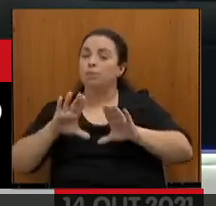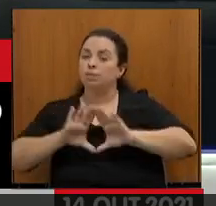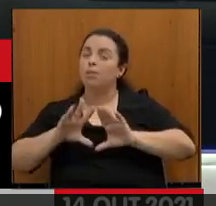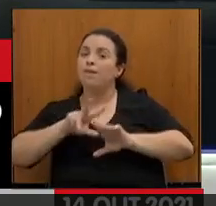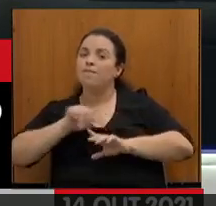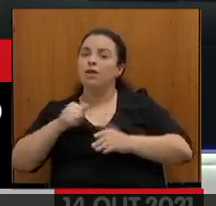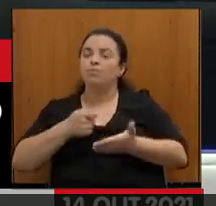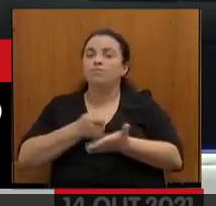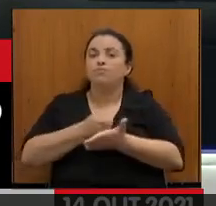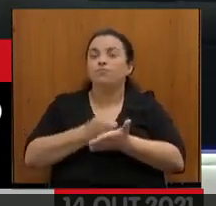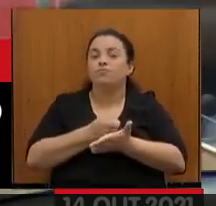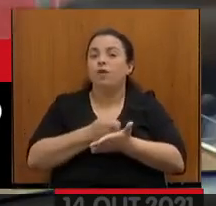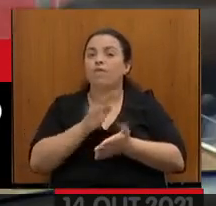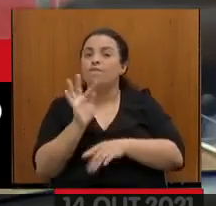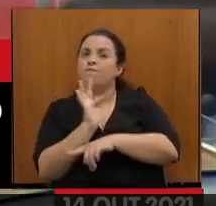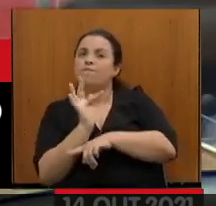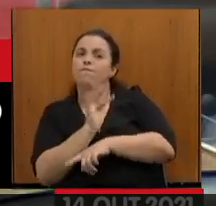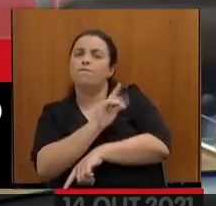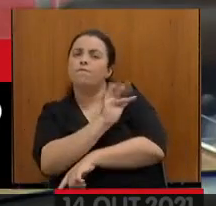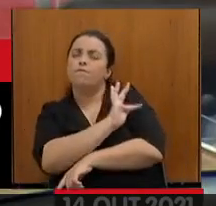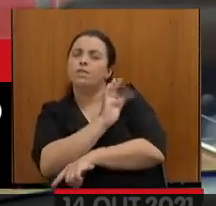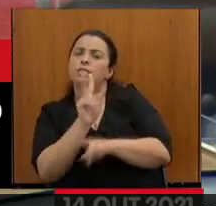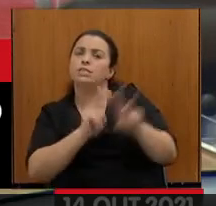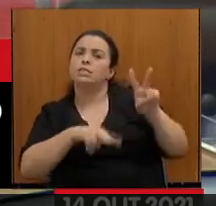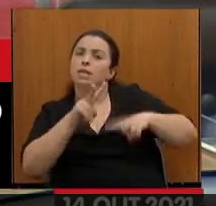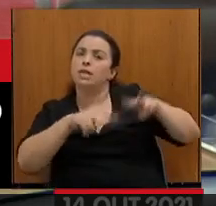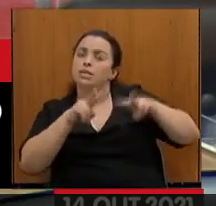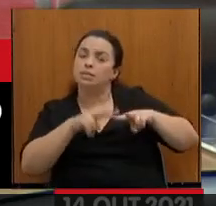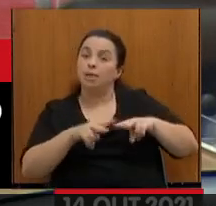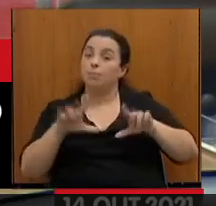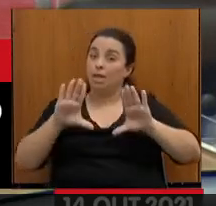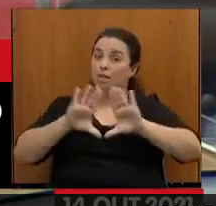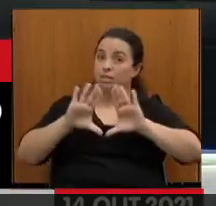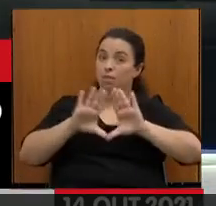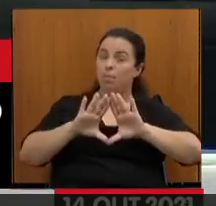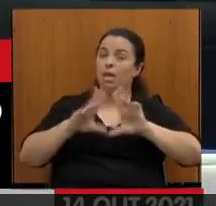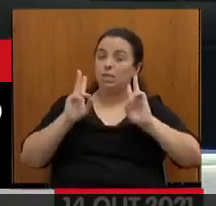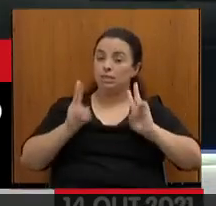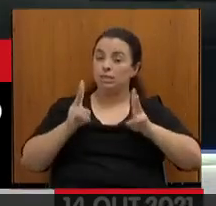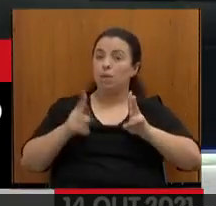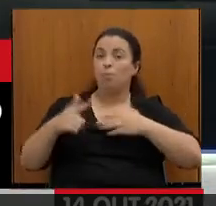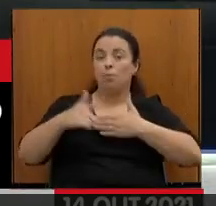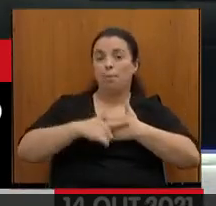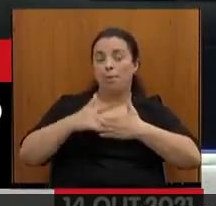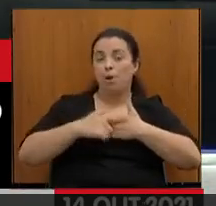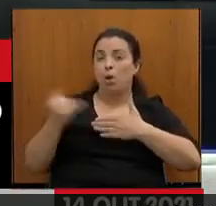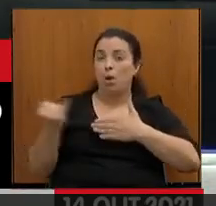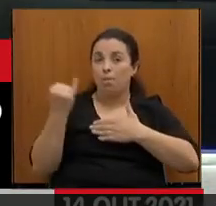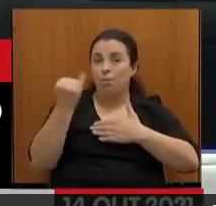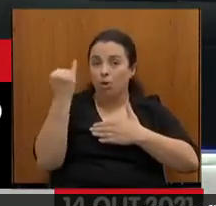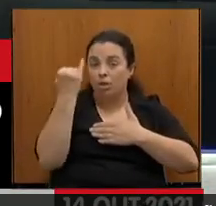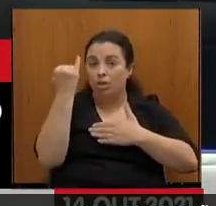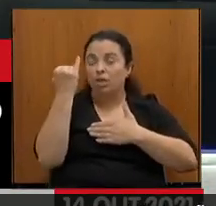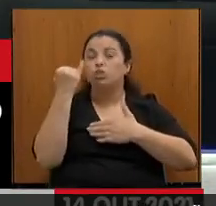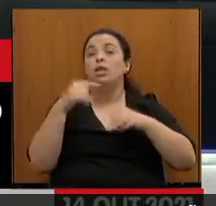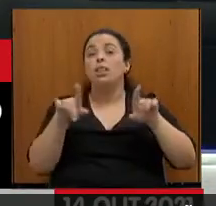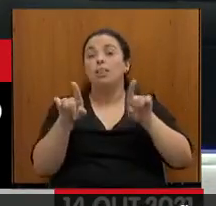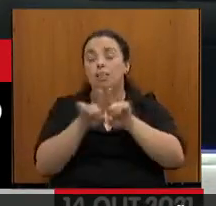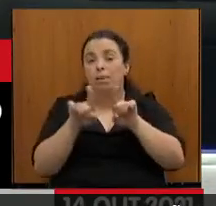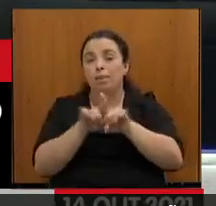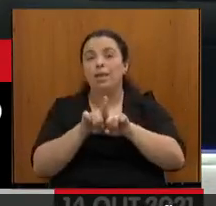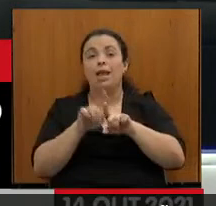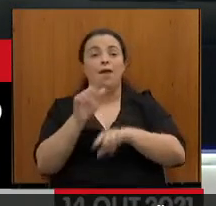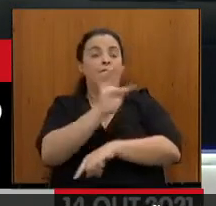na legislação, tenha também, cada vez mais, um papel importante na fiscalização, na cobrança